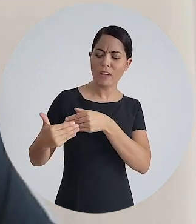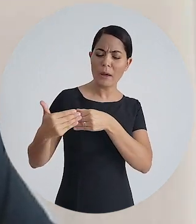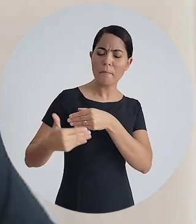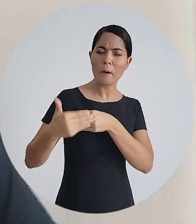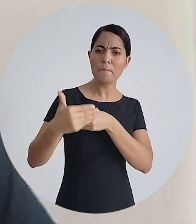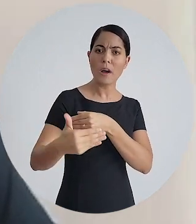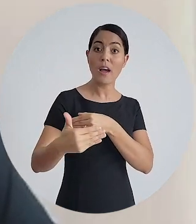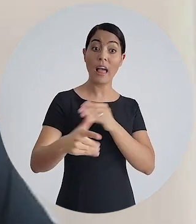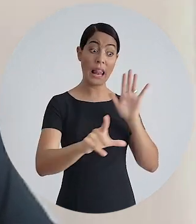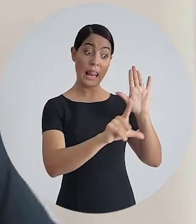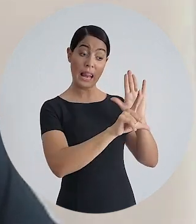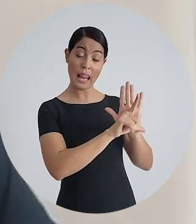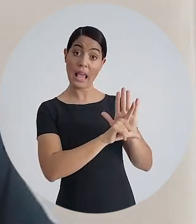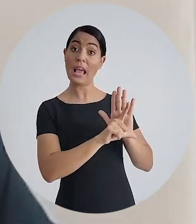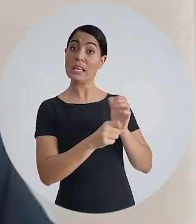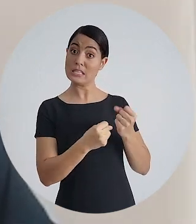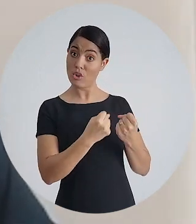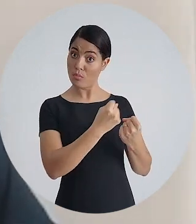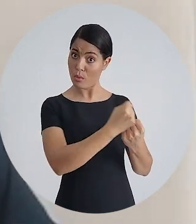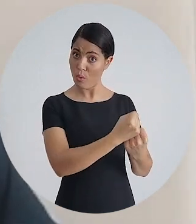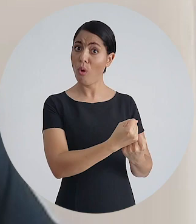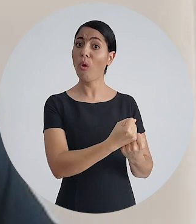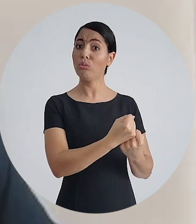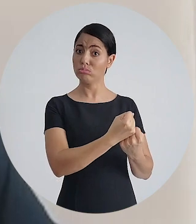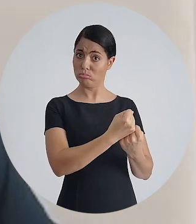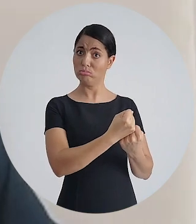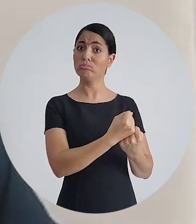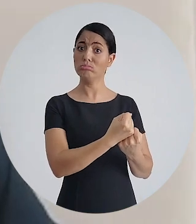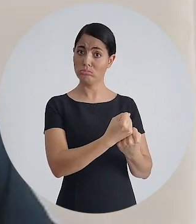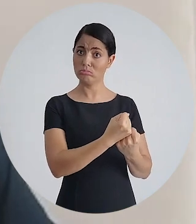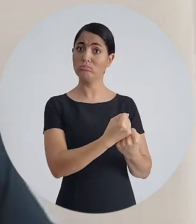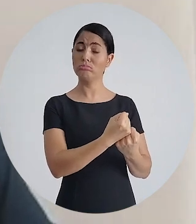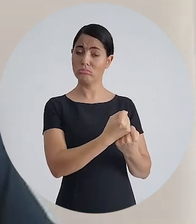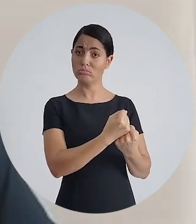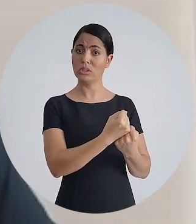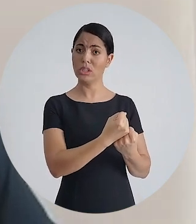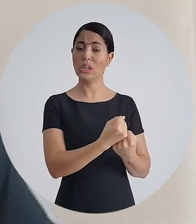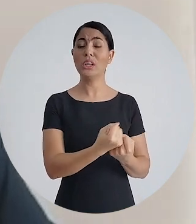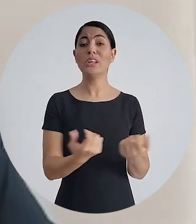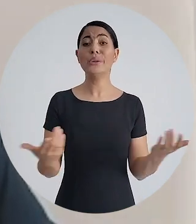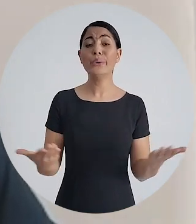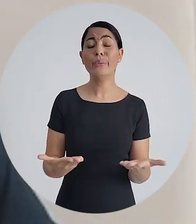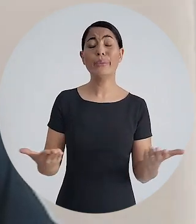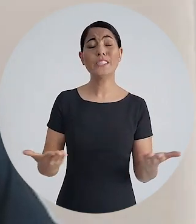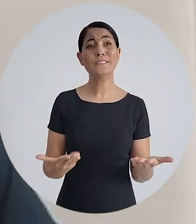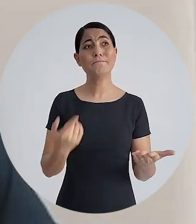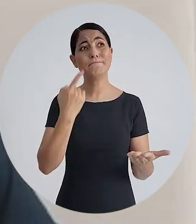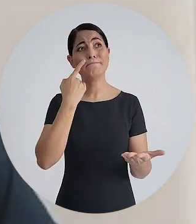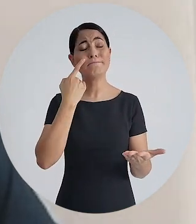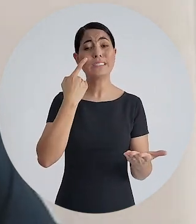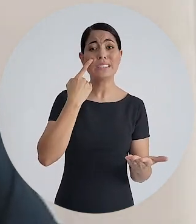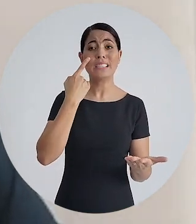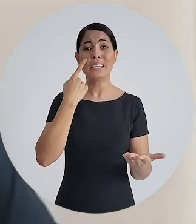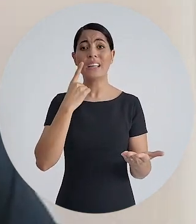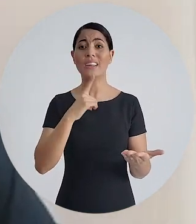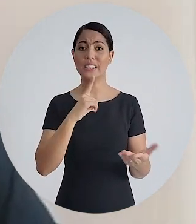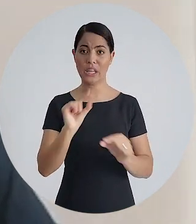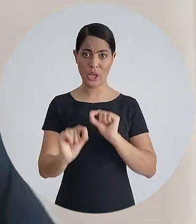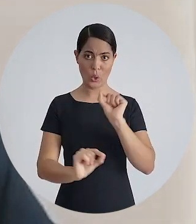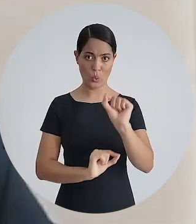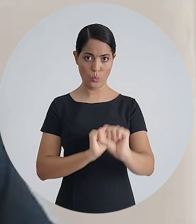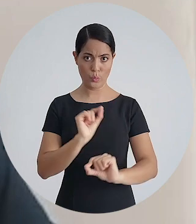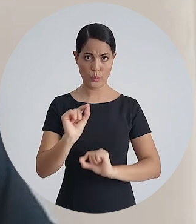para várias leis que hoje contemplam a reinserção social, a